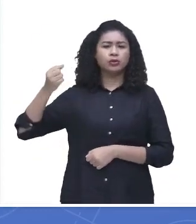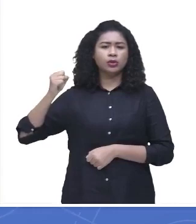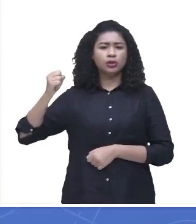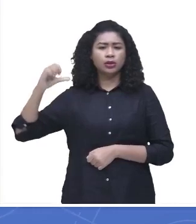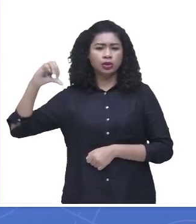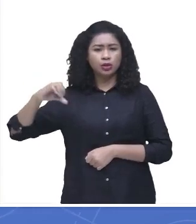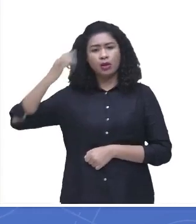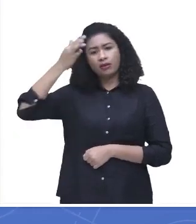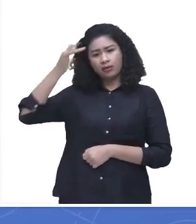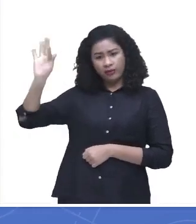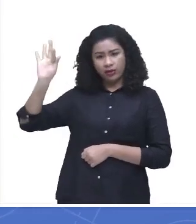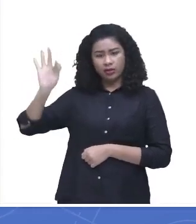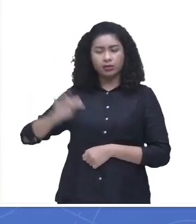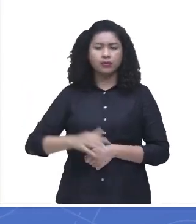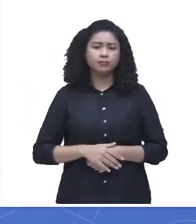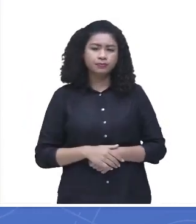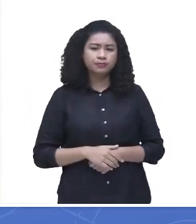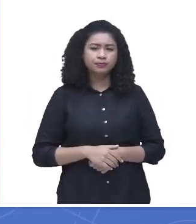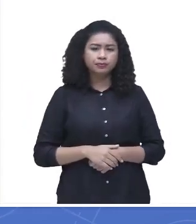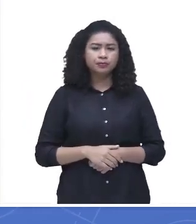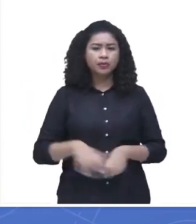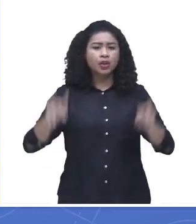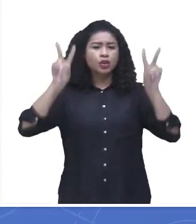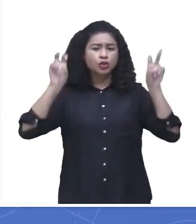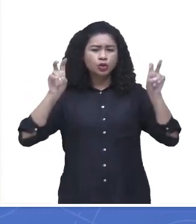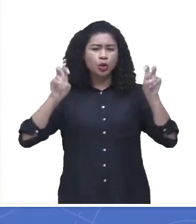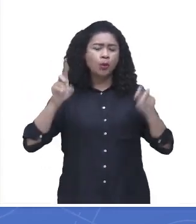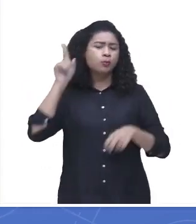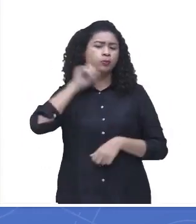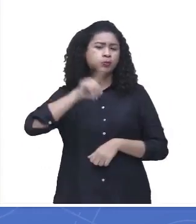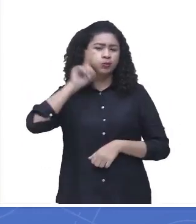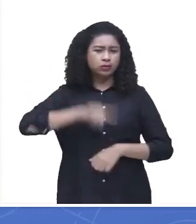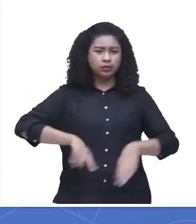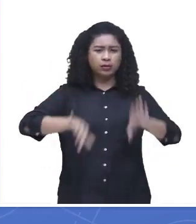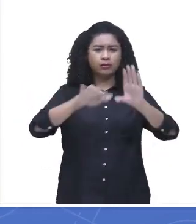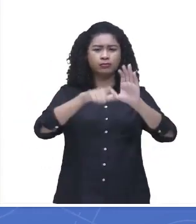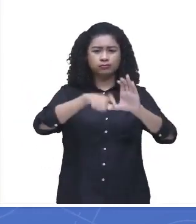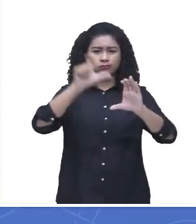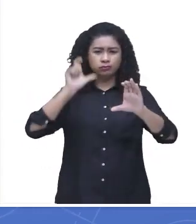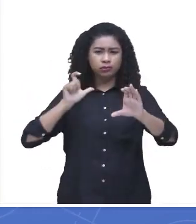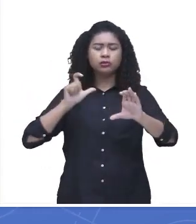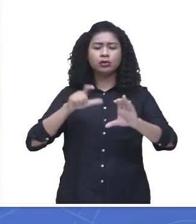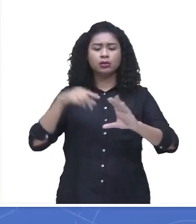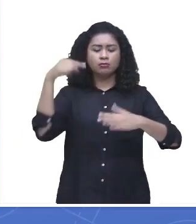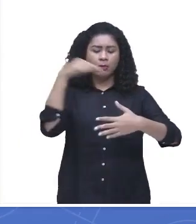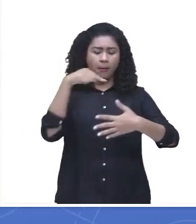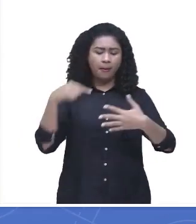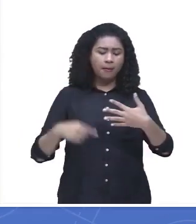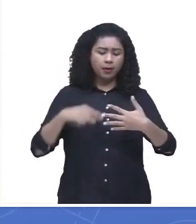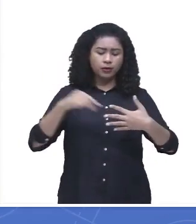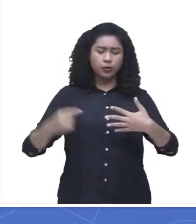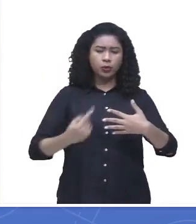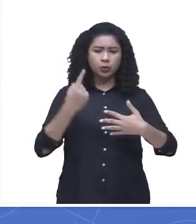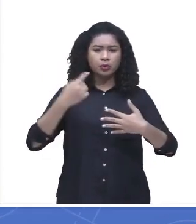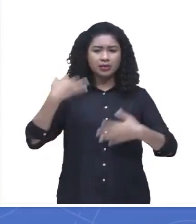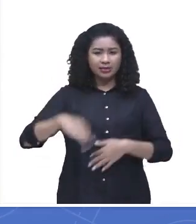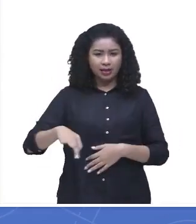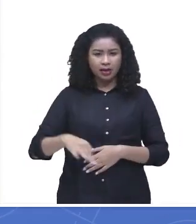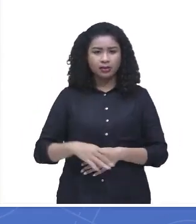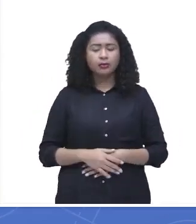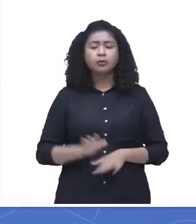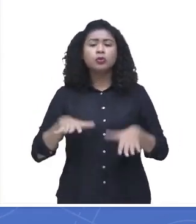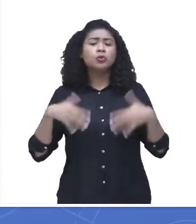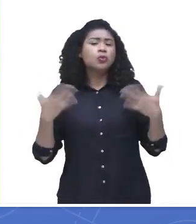Considerando o texto acima, acerca da independência dos Estados Unidos da Revolução Francesa, assinale a opção correta. O que vai haver em comum aí?